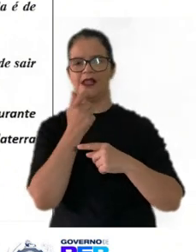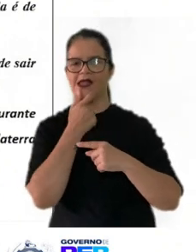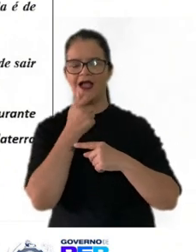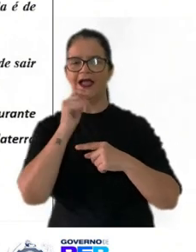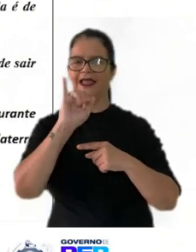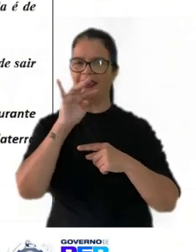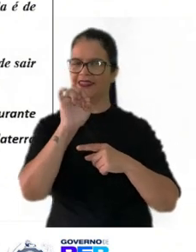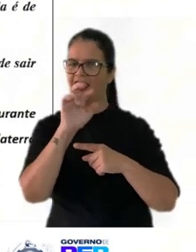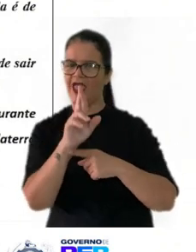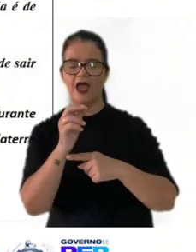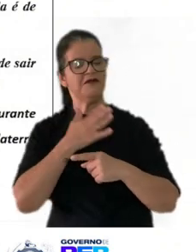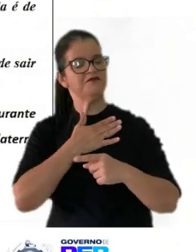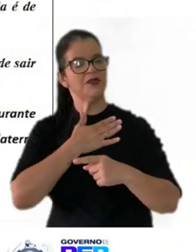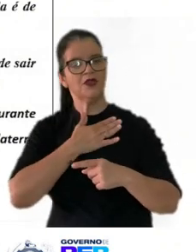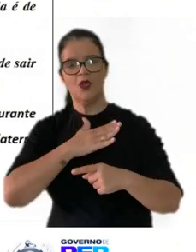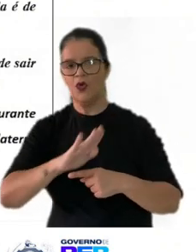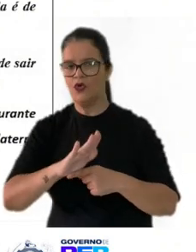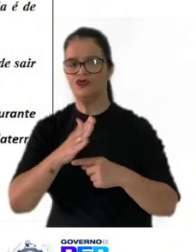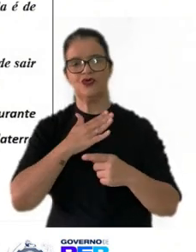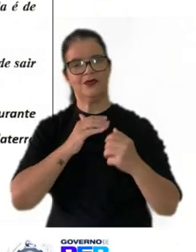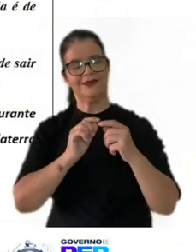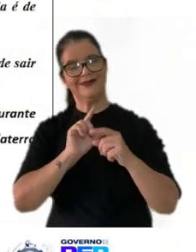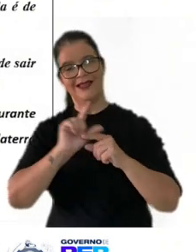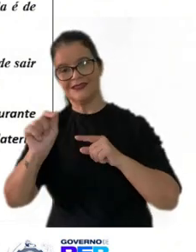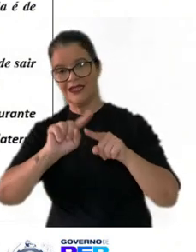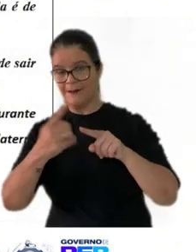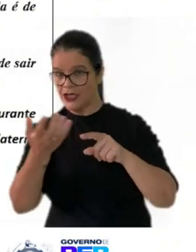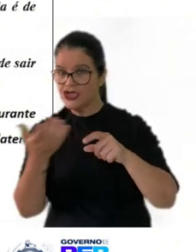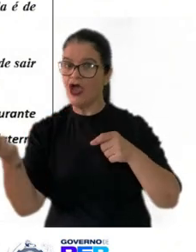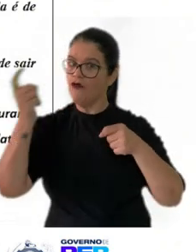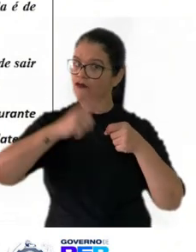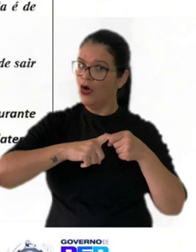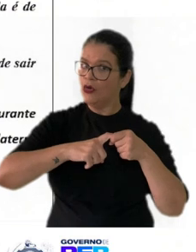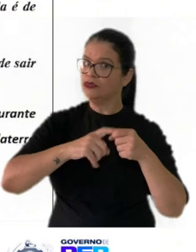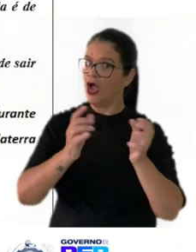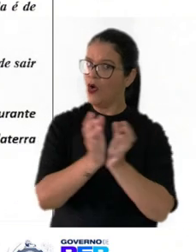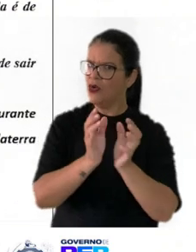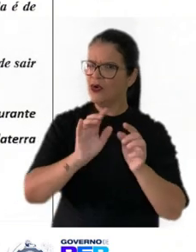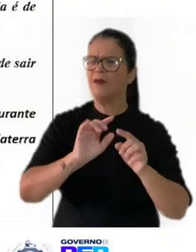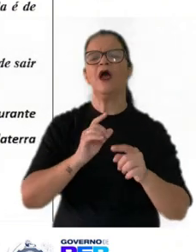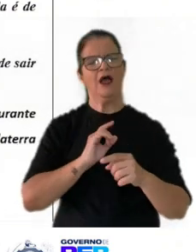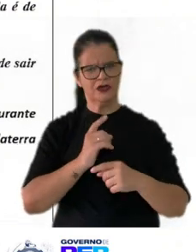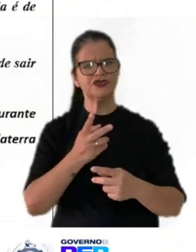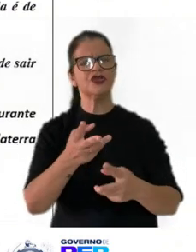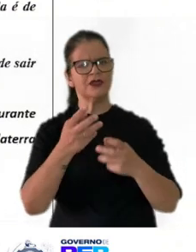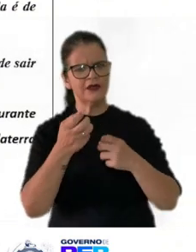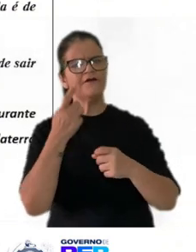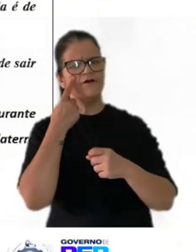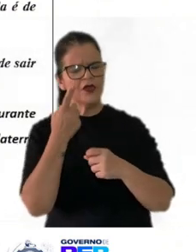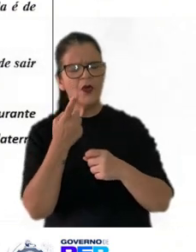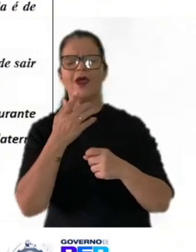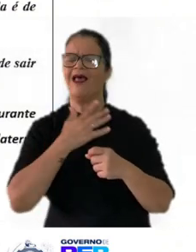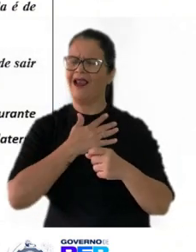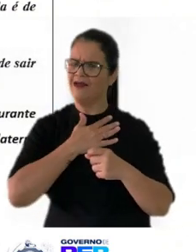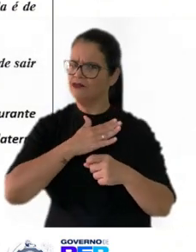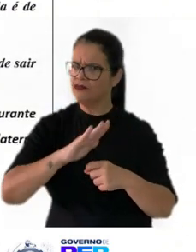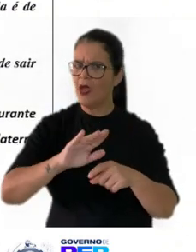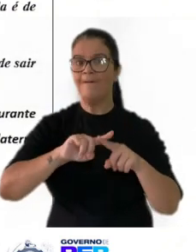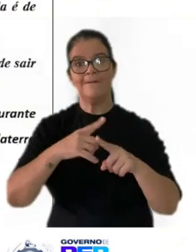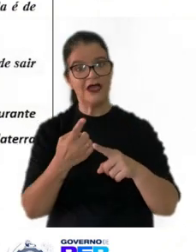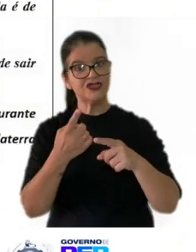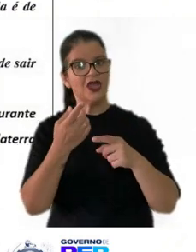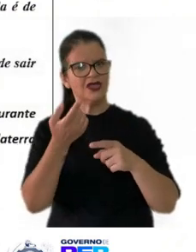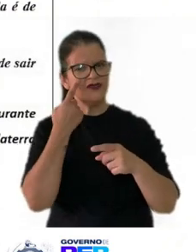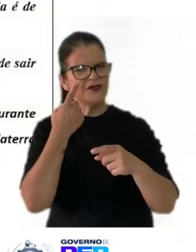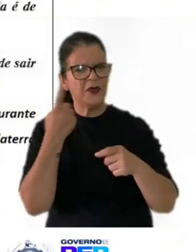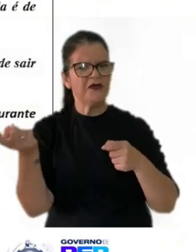porém pretende voltar logo ao grupo a gente viu que ela está insatisfeita mas em momento nenhum a gente viu que ela quer voltar ele não falou que